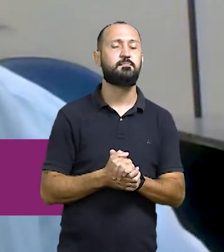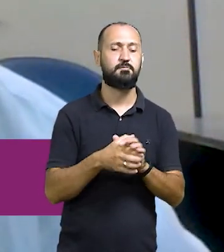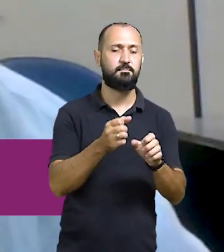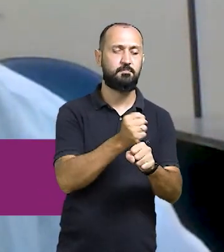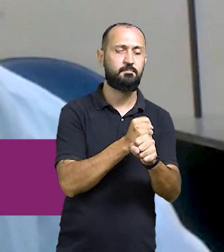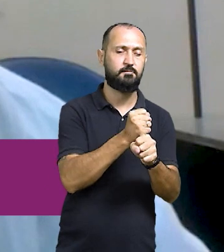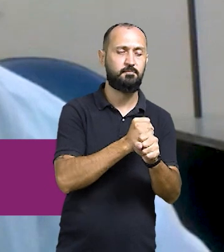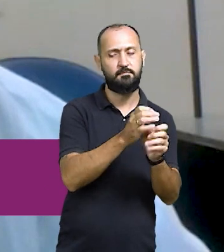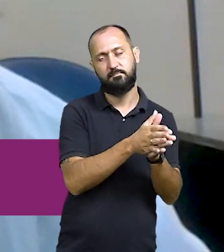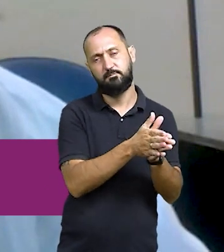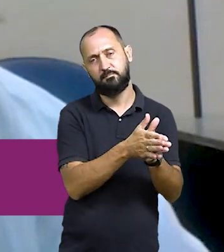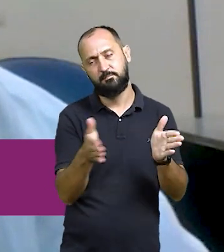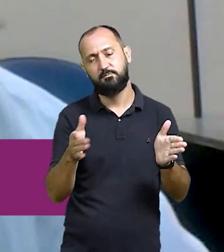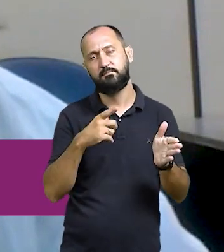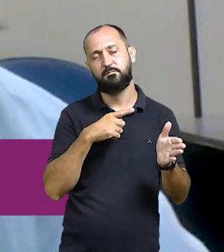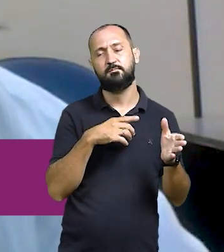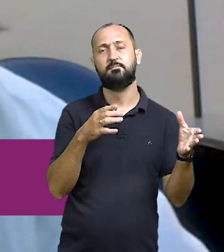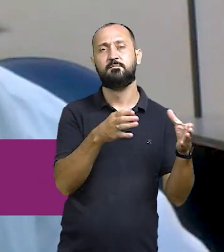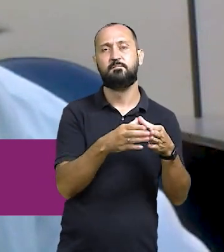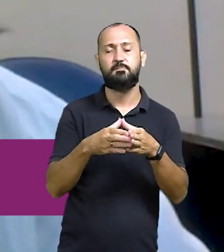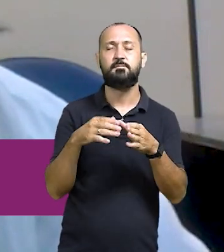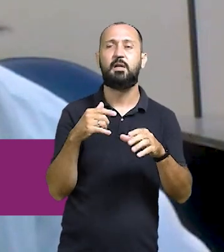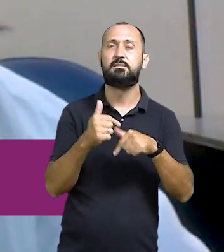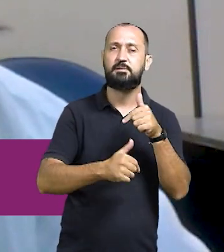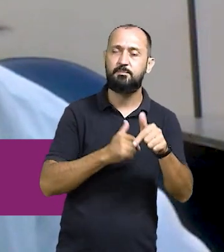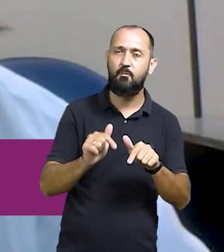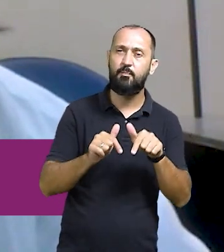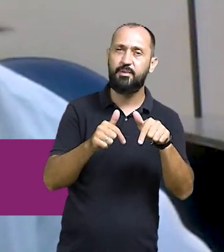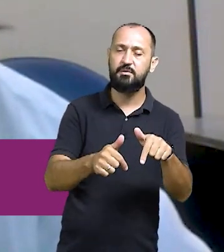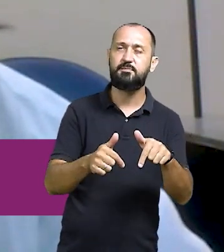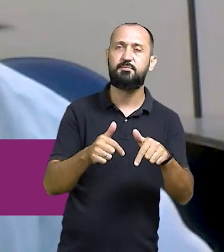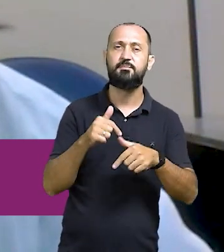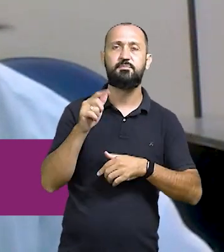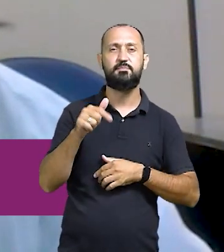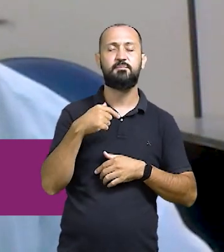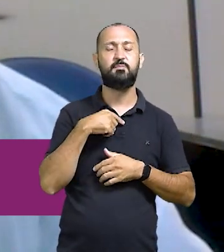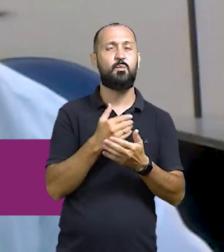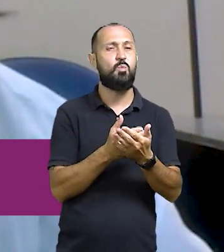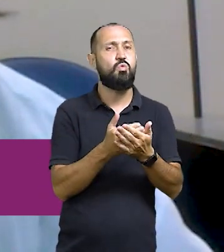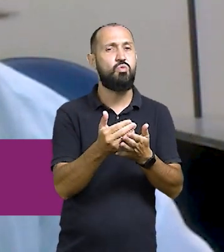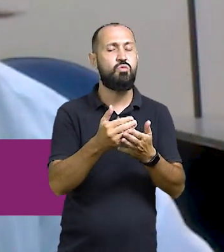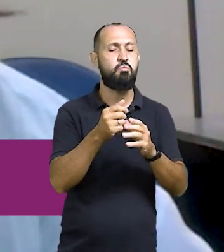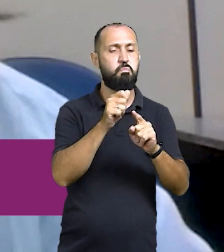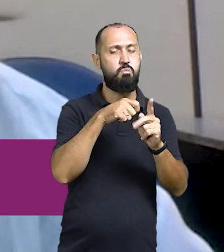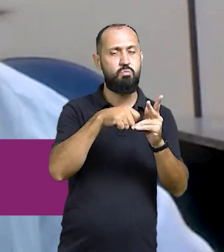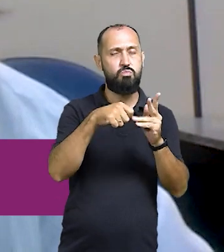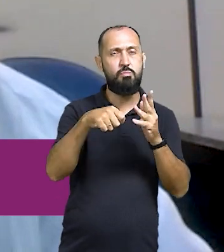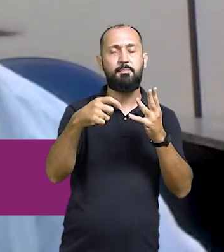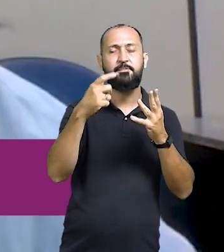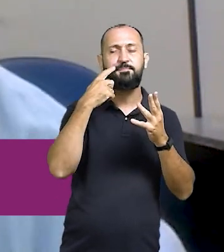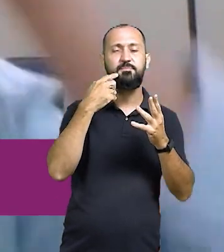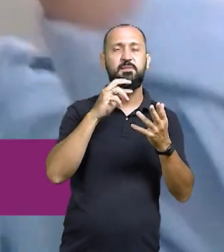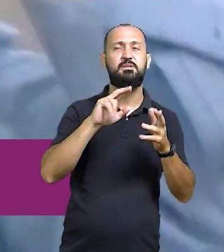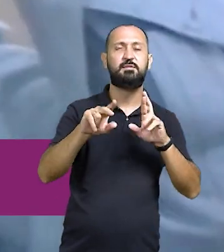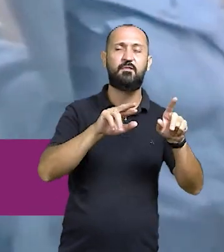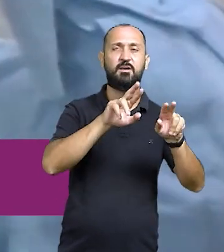foi na Serra do Amolar, foi em outra região do Pantanal. Serra do Amolar, eu citei que a gente vai né, fazer uma